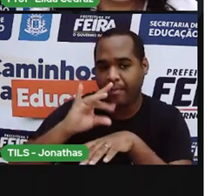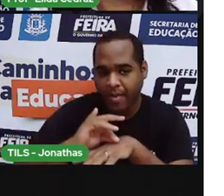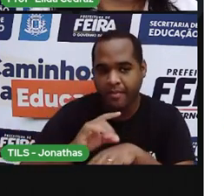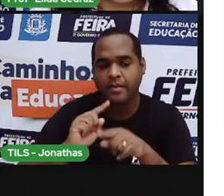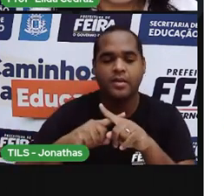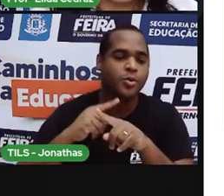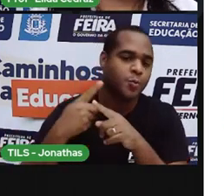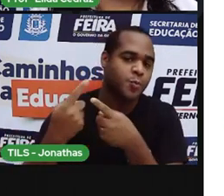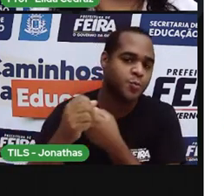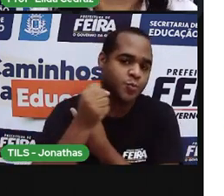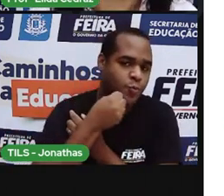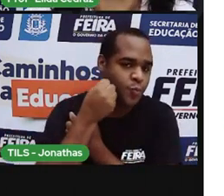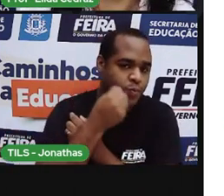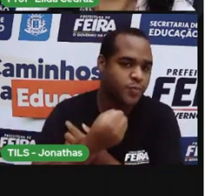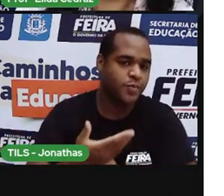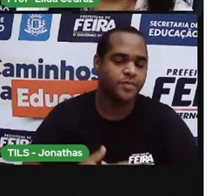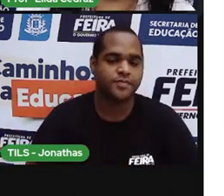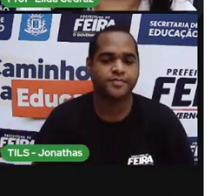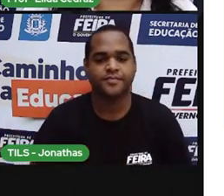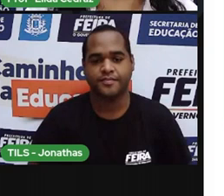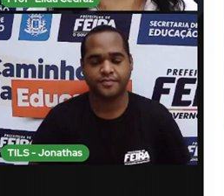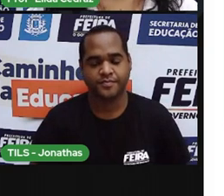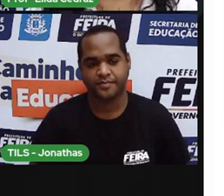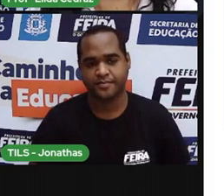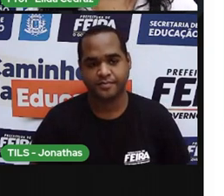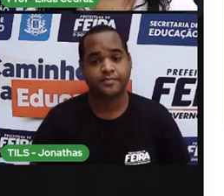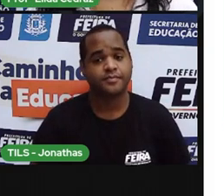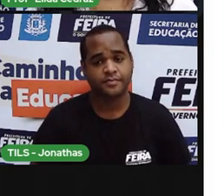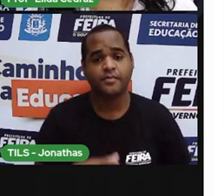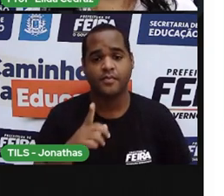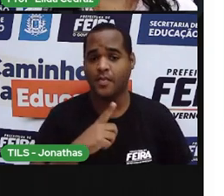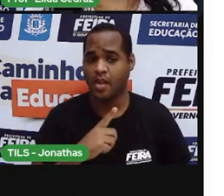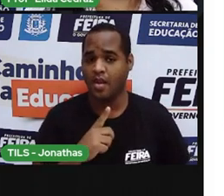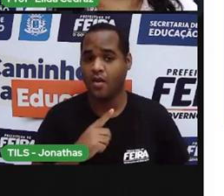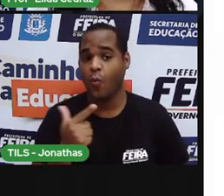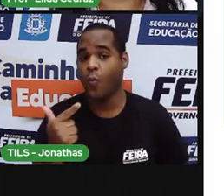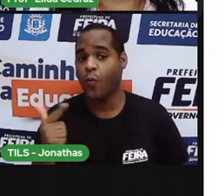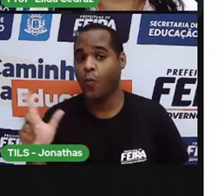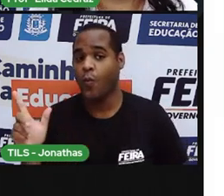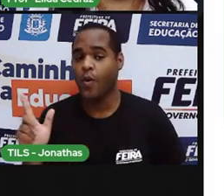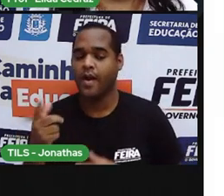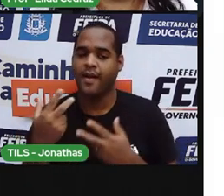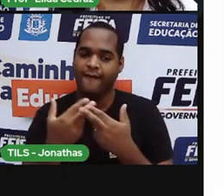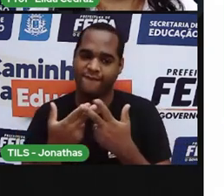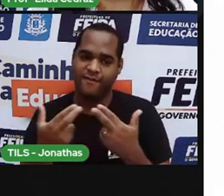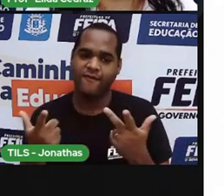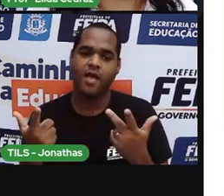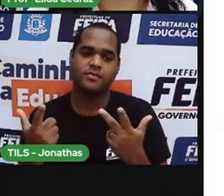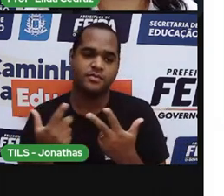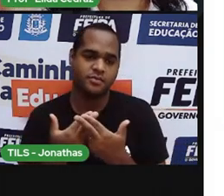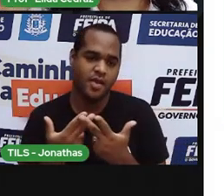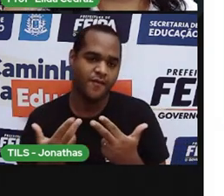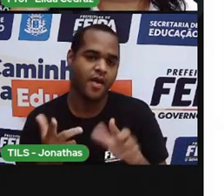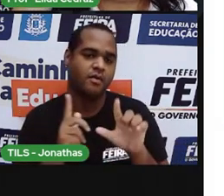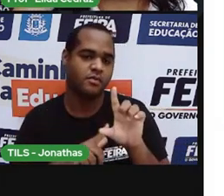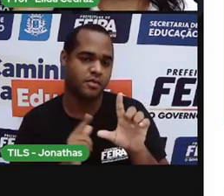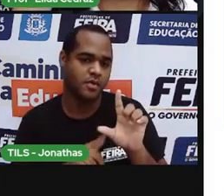sino, suco. E entre as consoantes ou depois das consoantes,